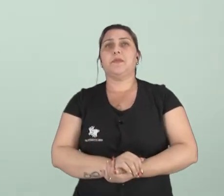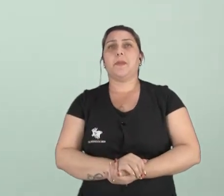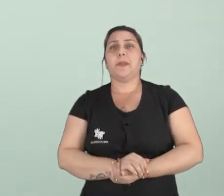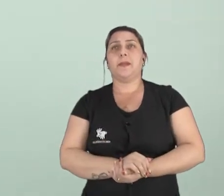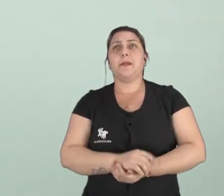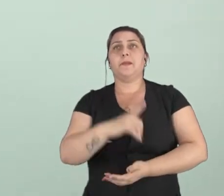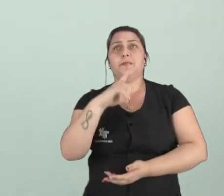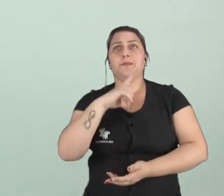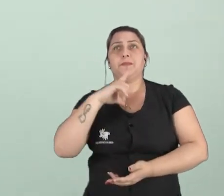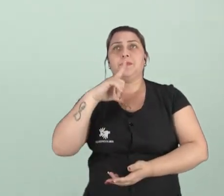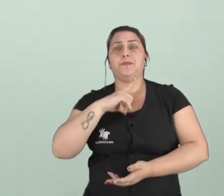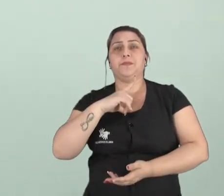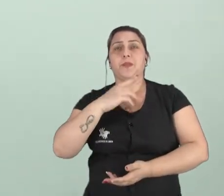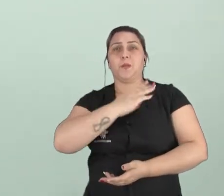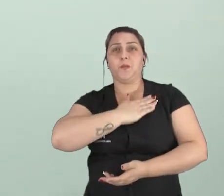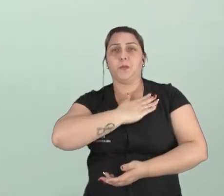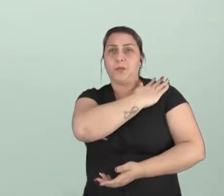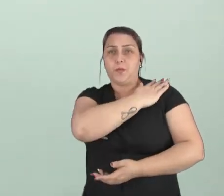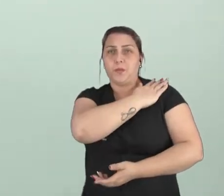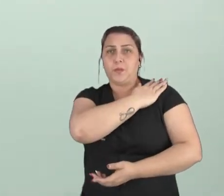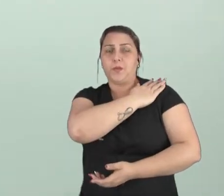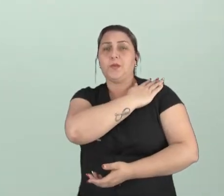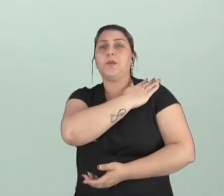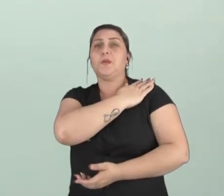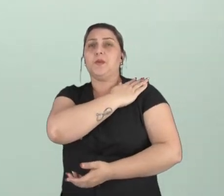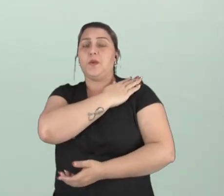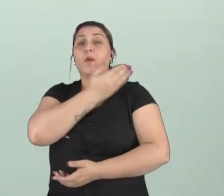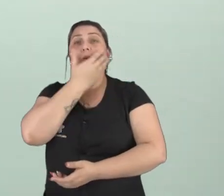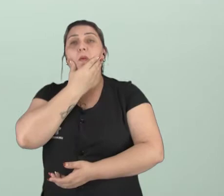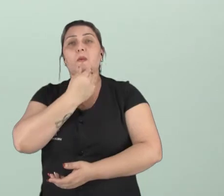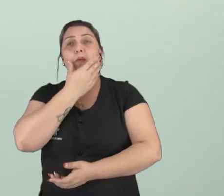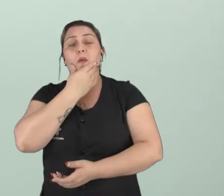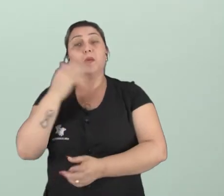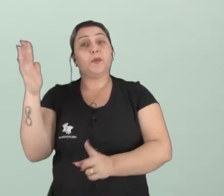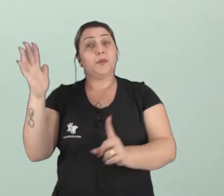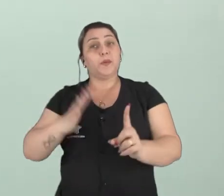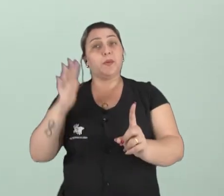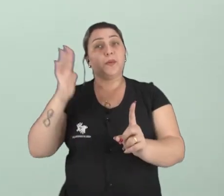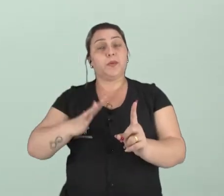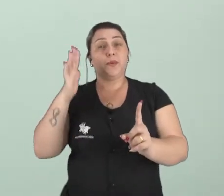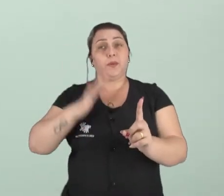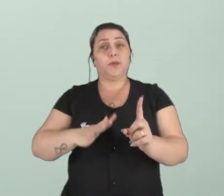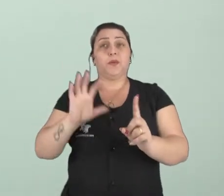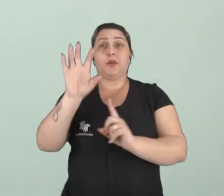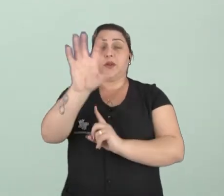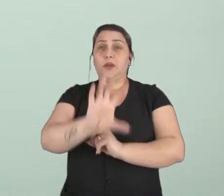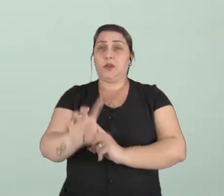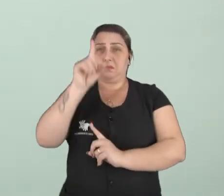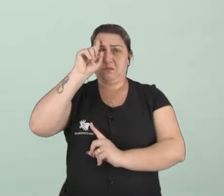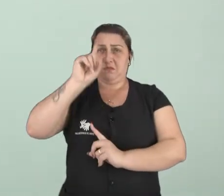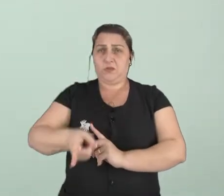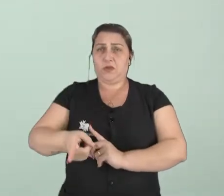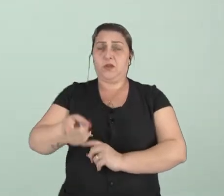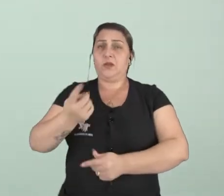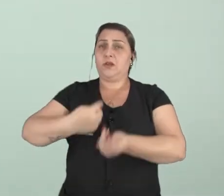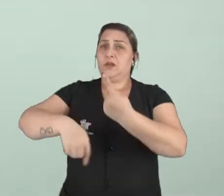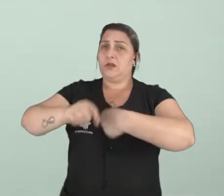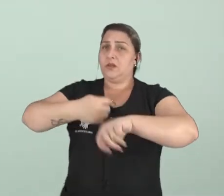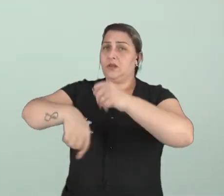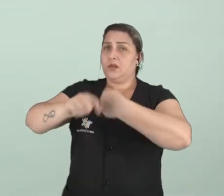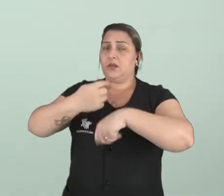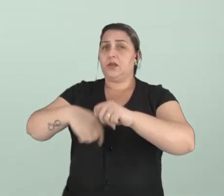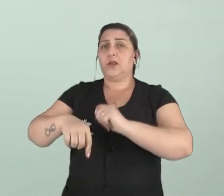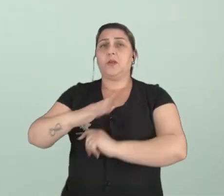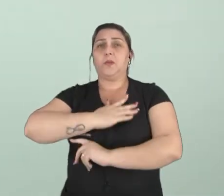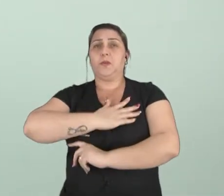a gente vai ter a figura do coronel, que vai ser o homem, a influência do poder na região, vai ser o poder administrativo. Então,